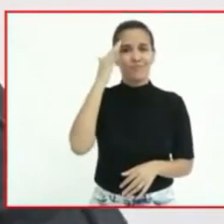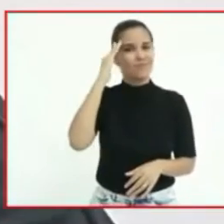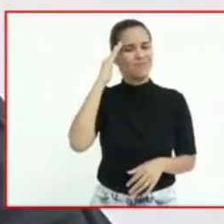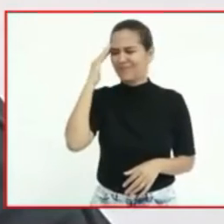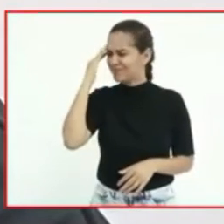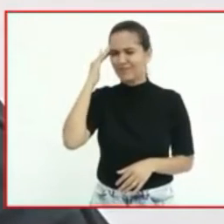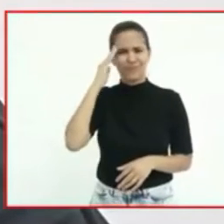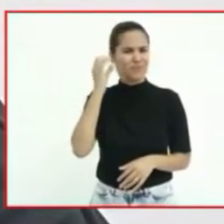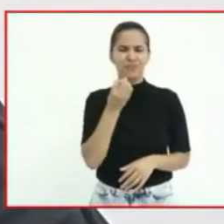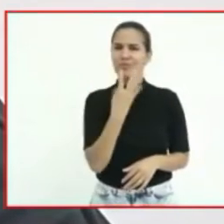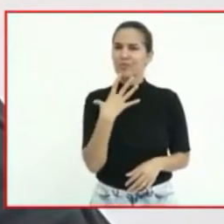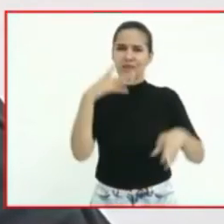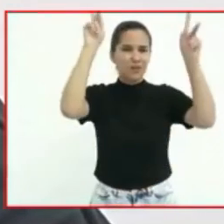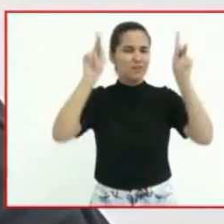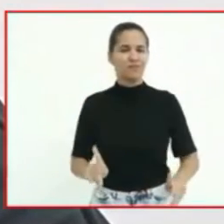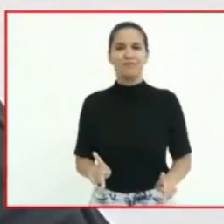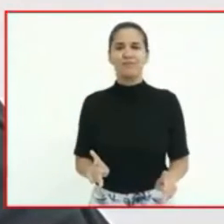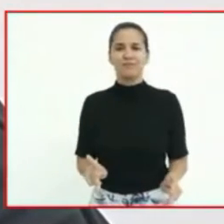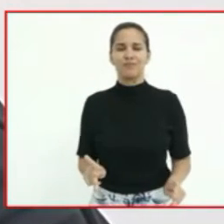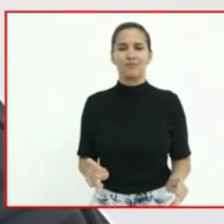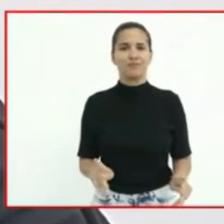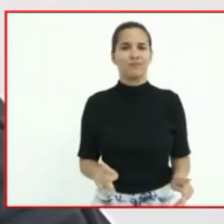no bem da população.